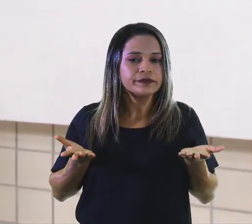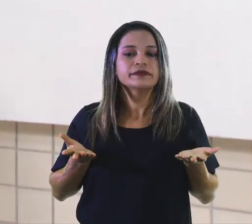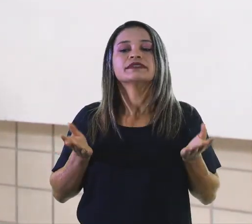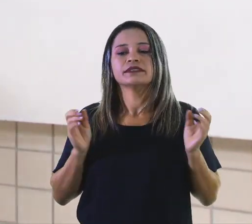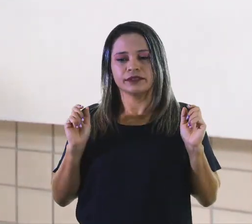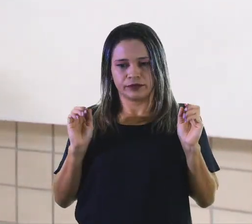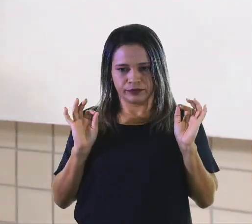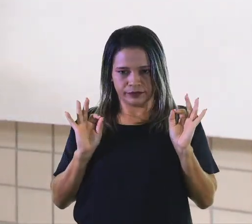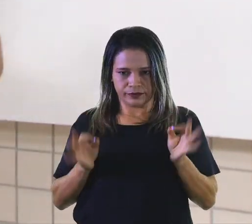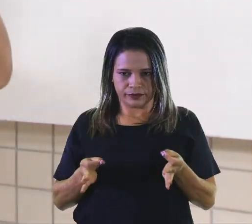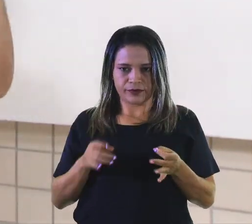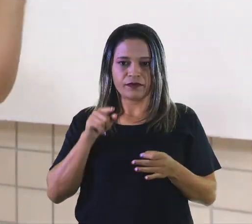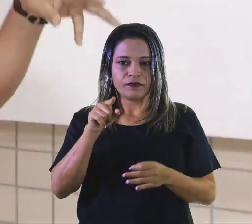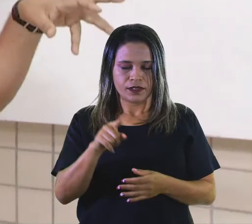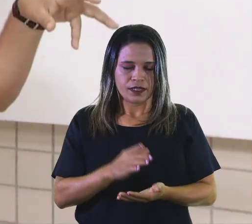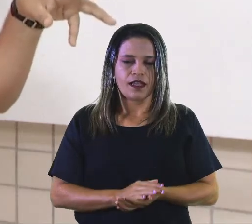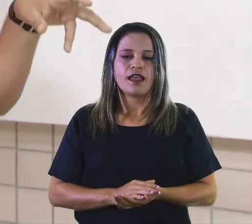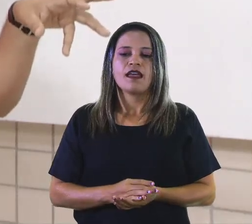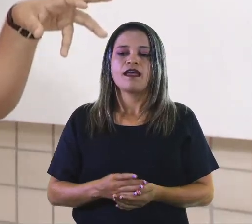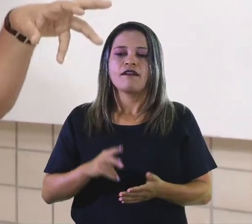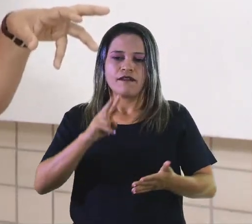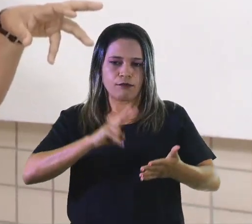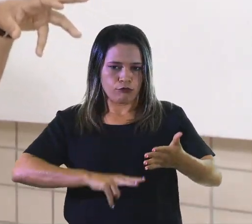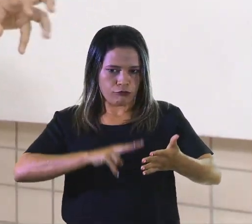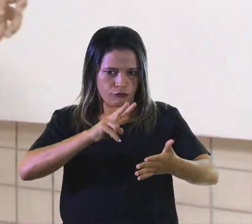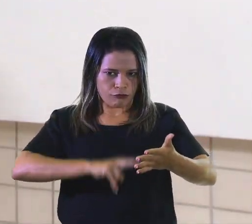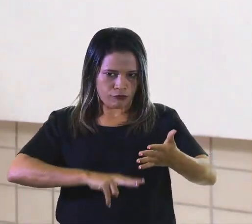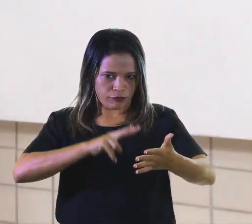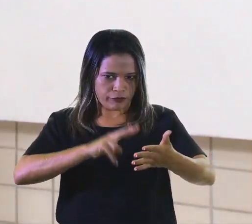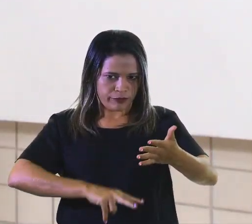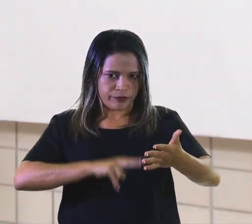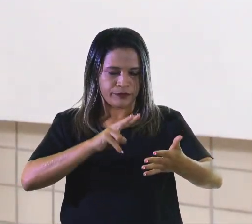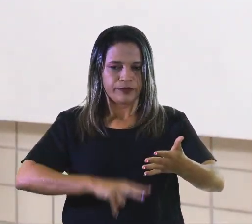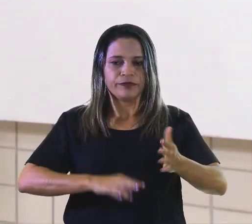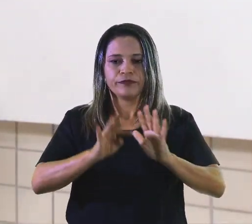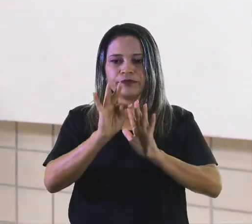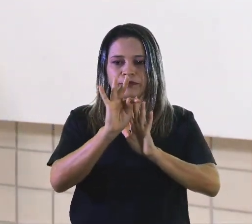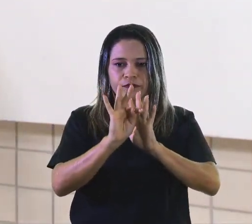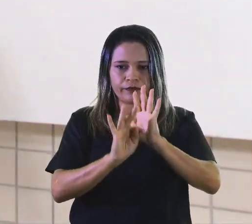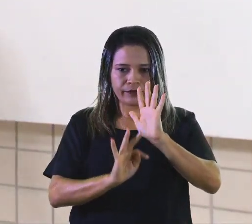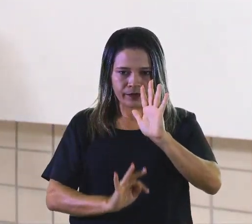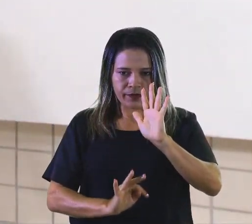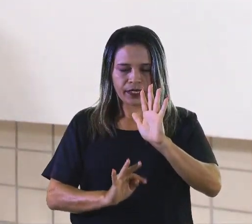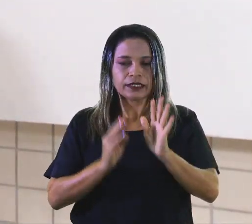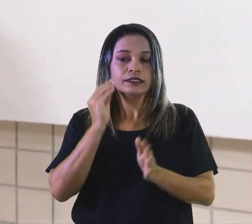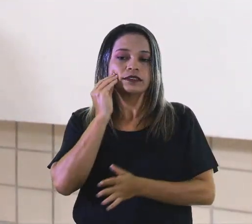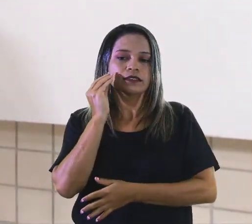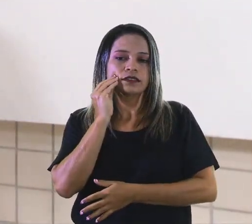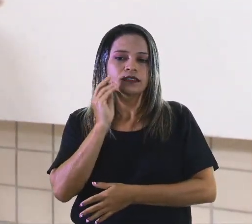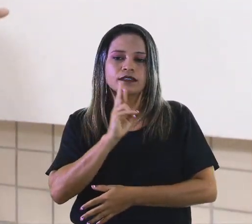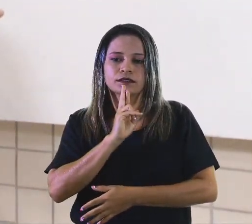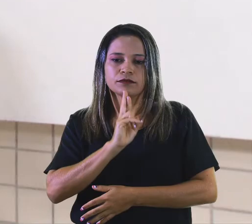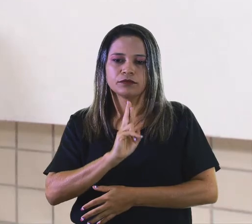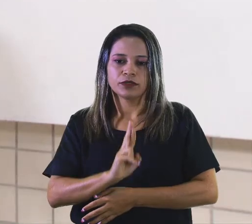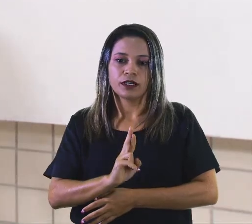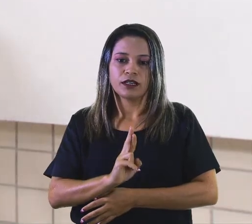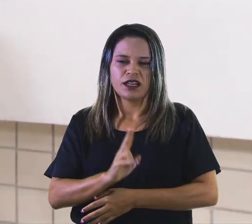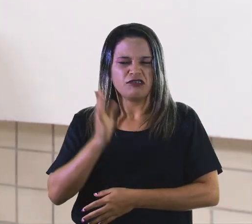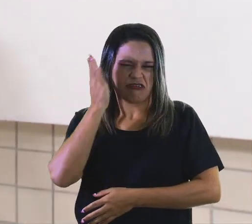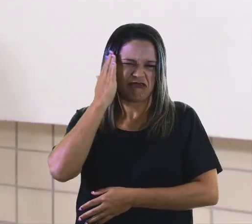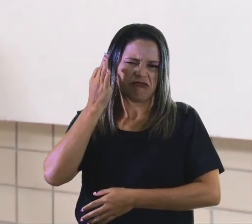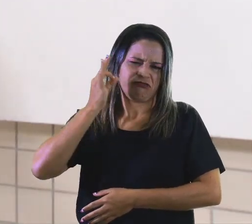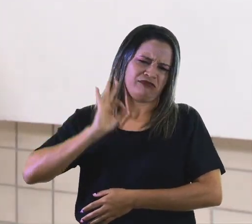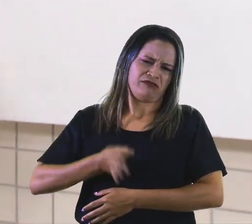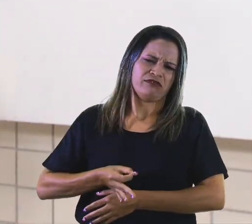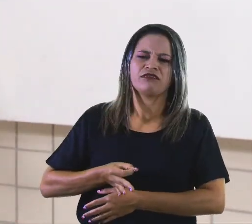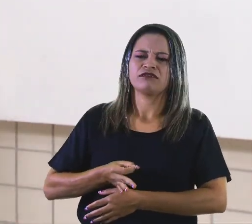Exatamente, você vai fazer a leitura lá no texto e tentar responder. Tentar não, porque eu tenho